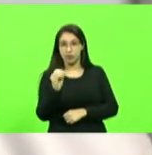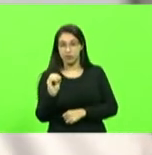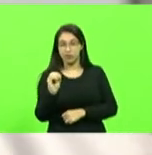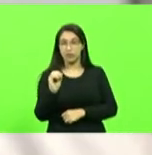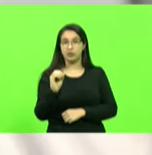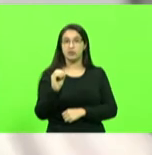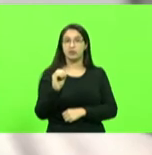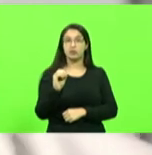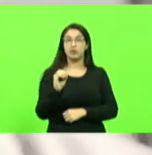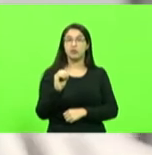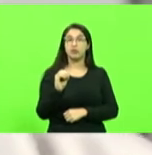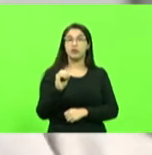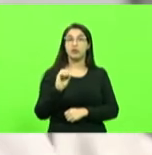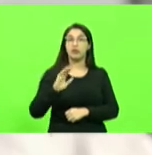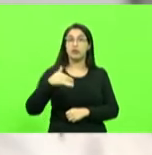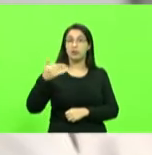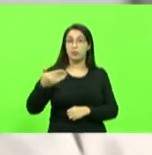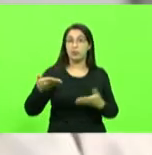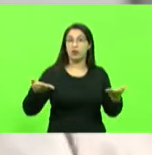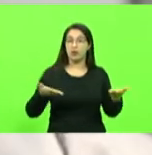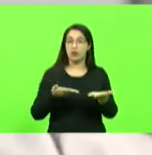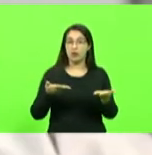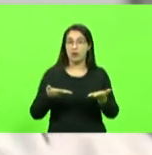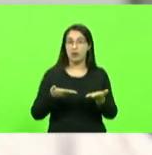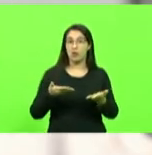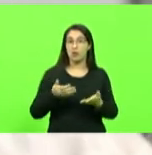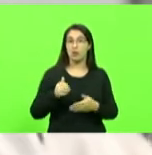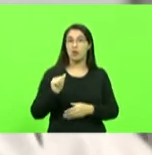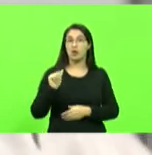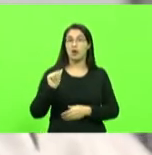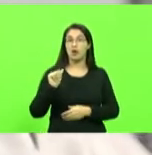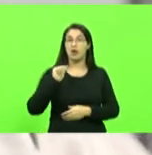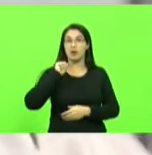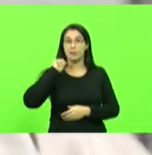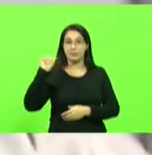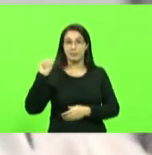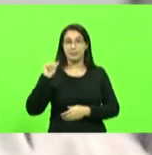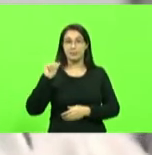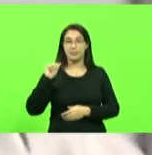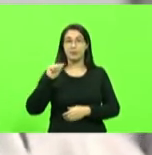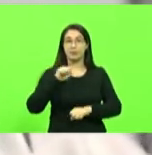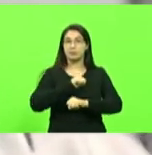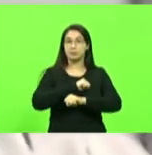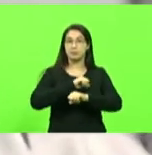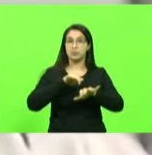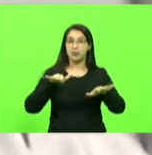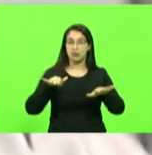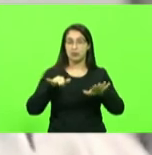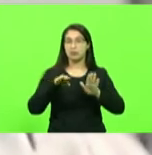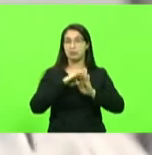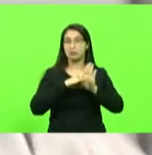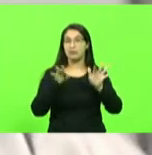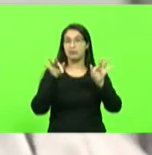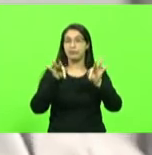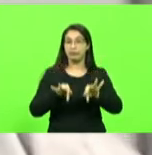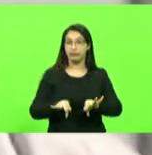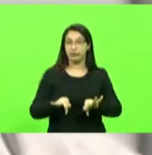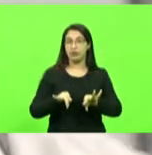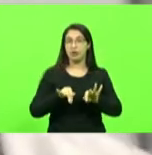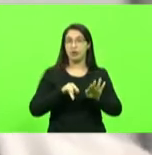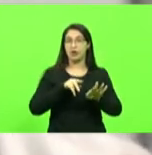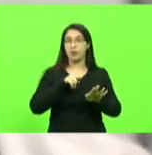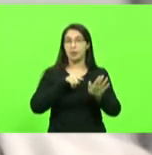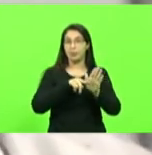Fórum Estadual, e agora, esse ano, em abril, quando foi lançado, né, o relatório final desta pesquisa.